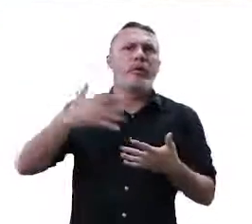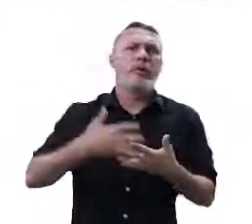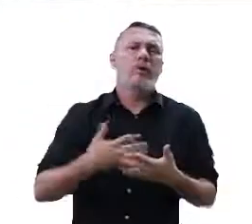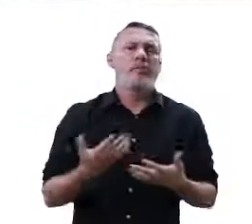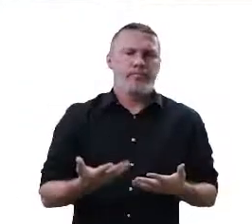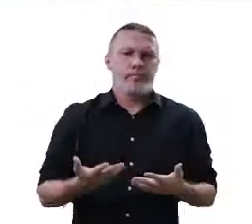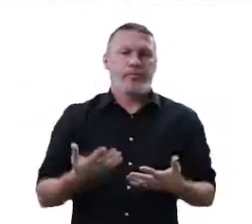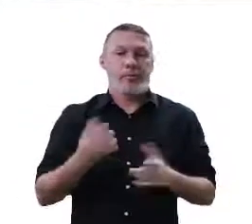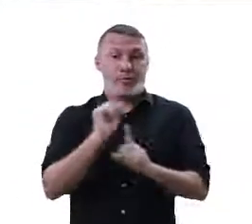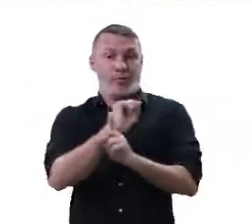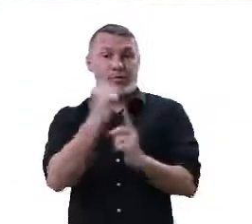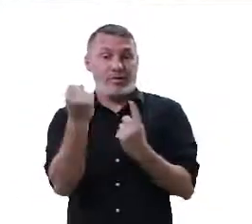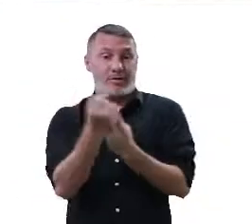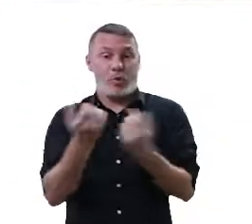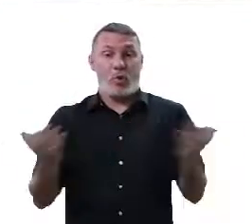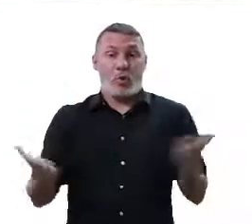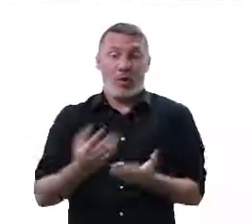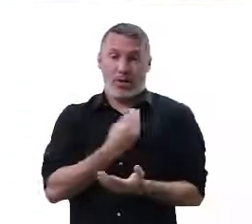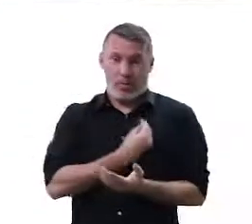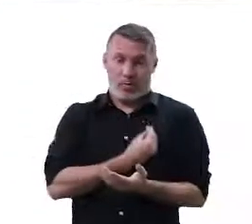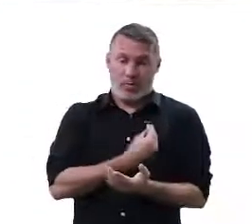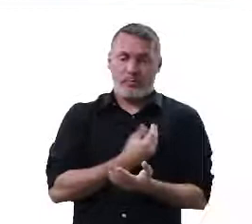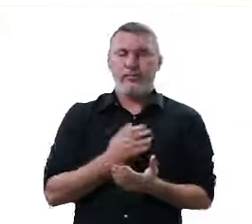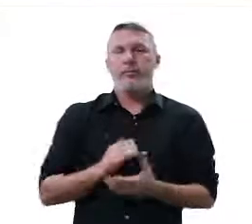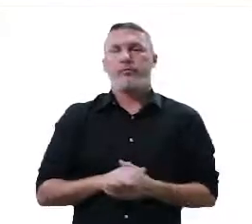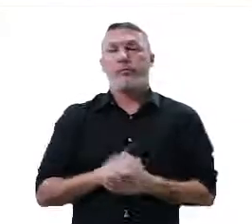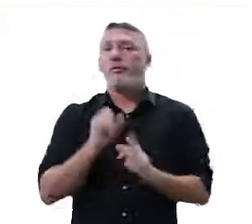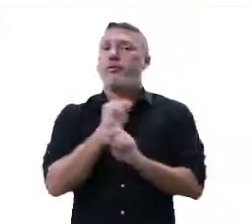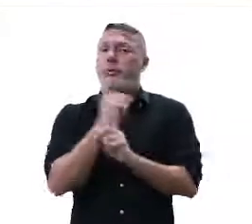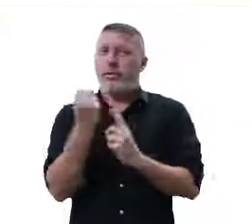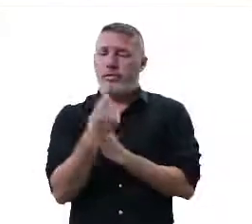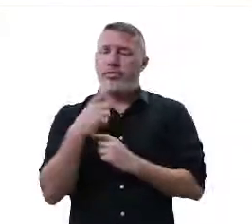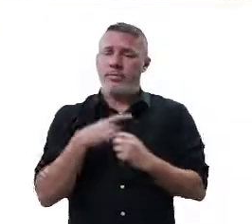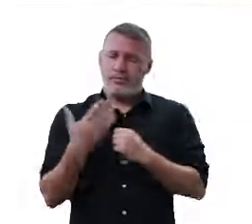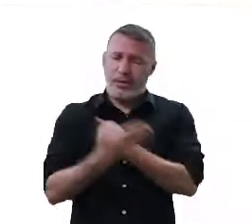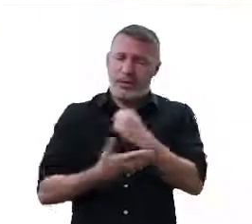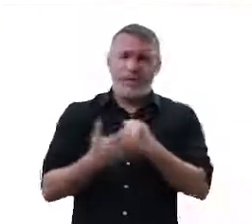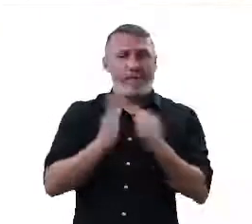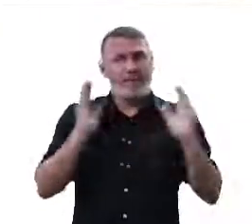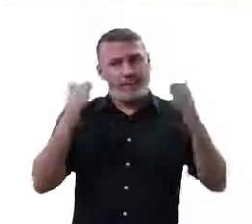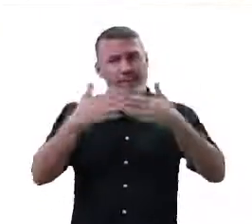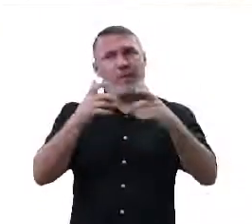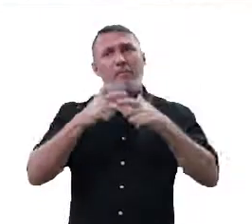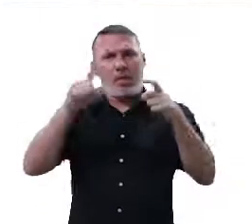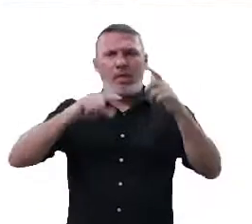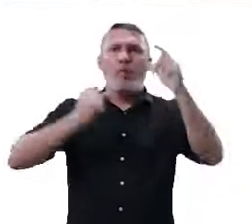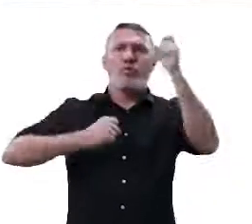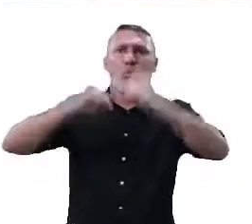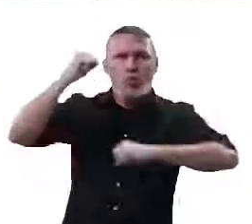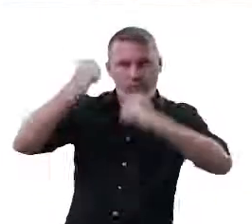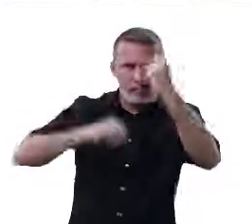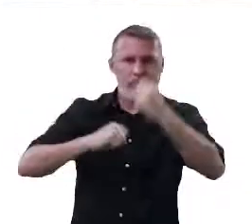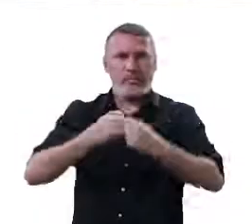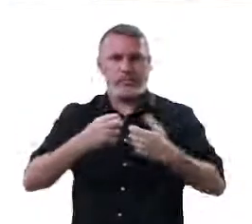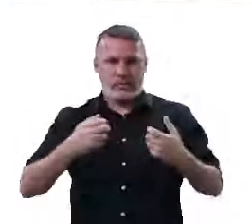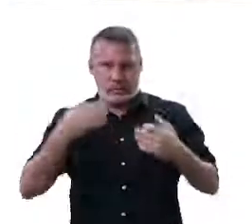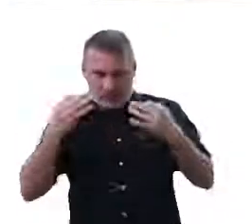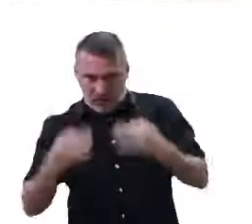historicamente falando? A sociedade atual, né, ela se fundamenta na produção industrial,